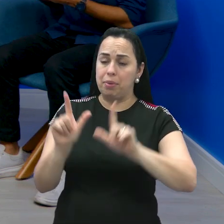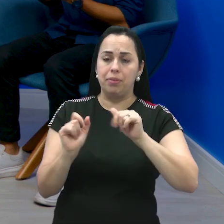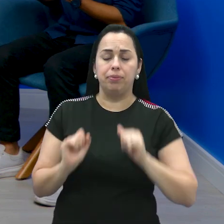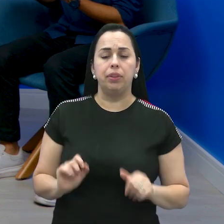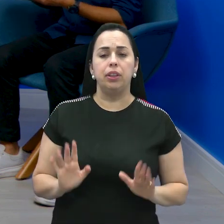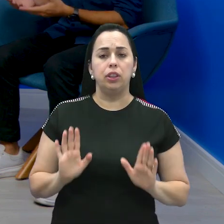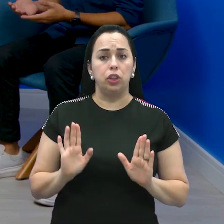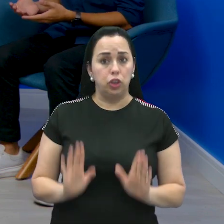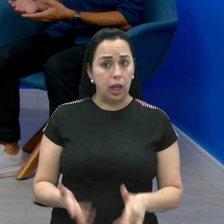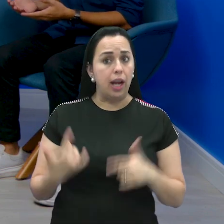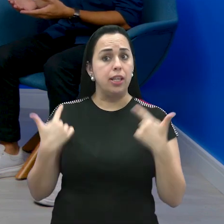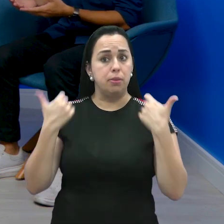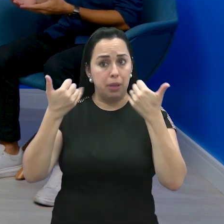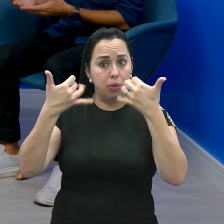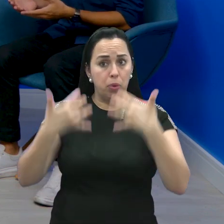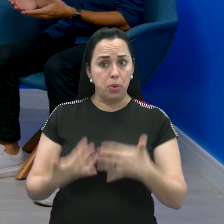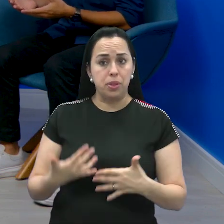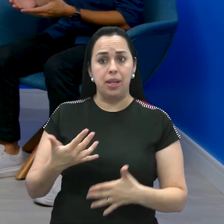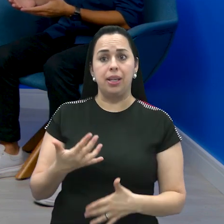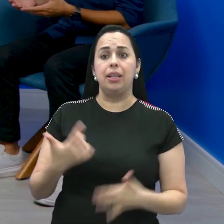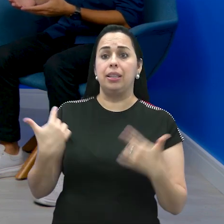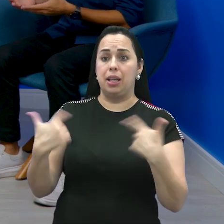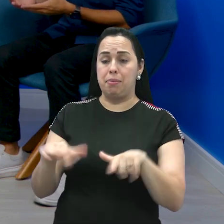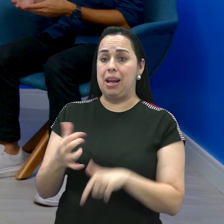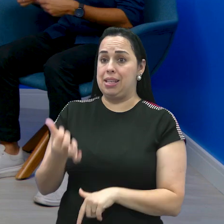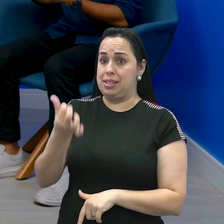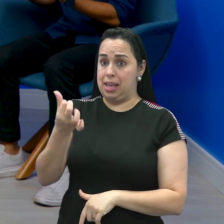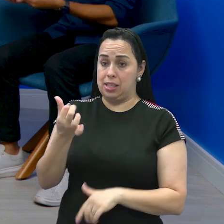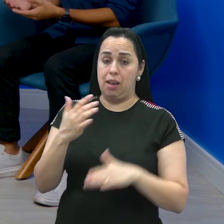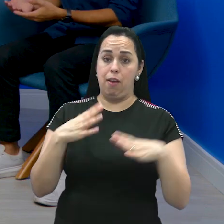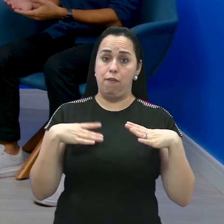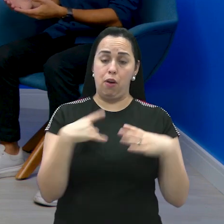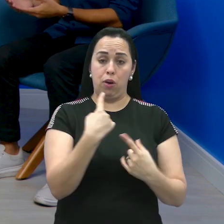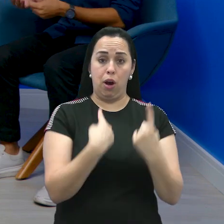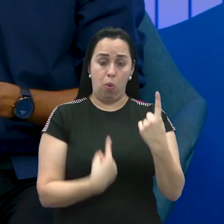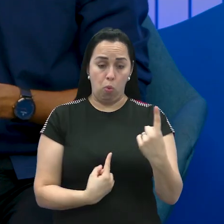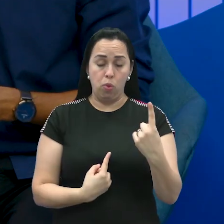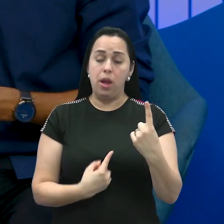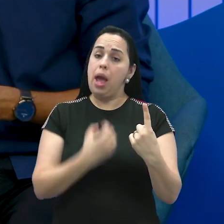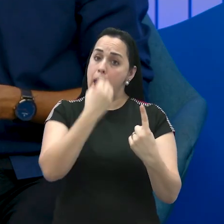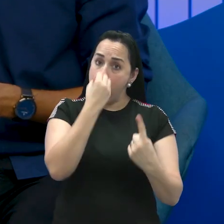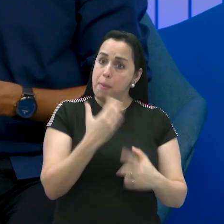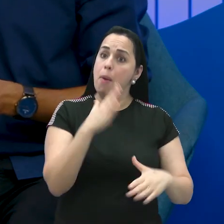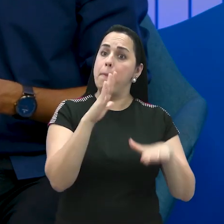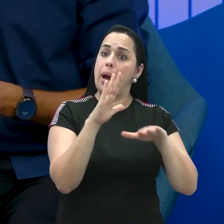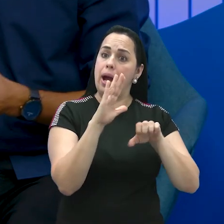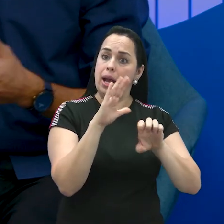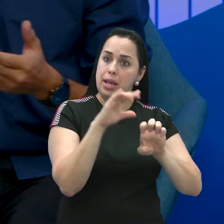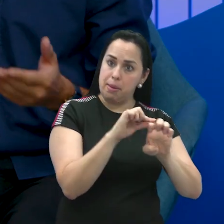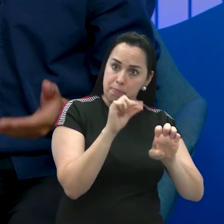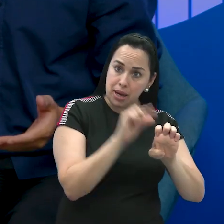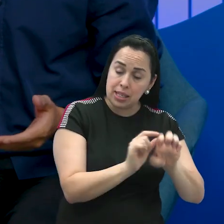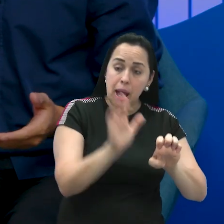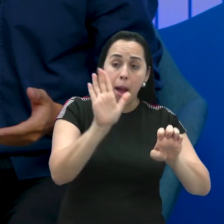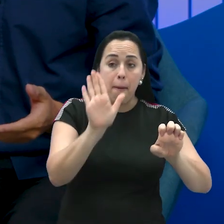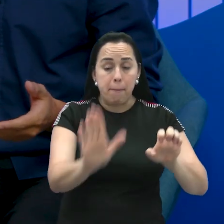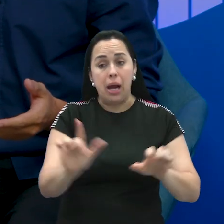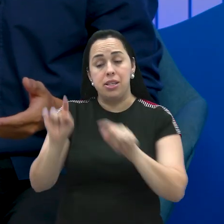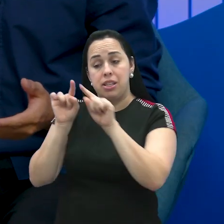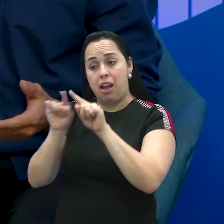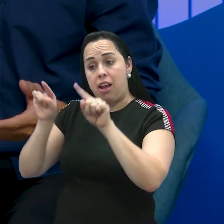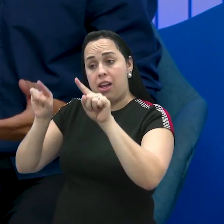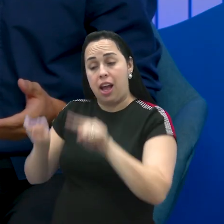A gente falou sobre a escala 6x1, que garante a produtividade para as empresas, mas, por outro lado,